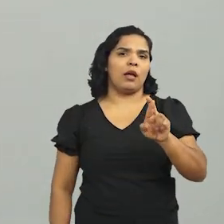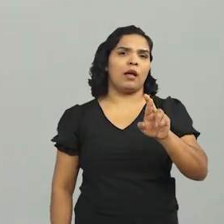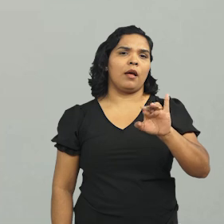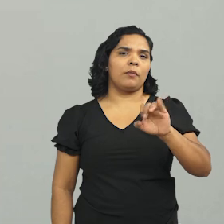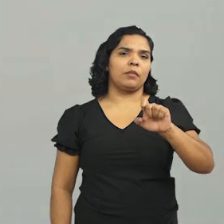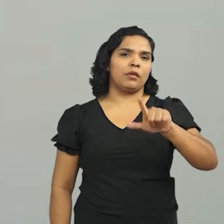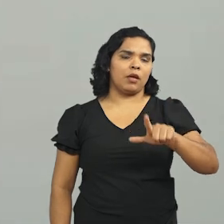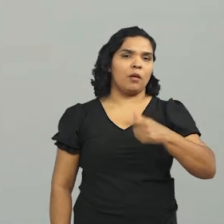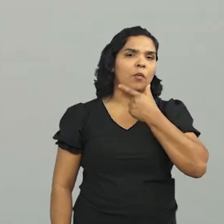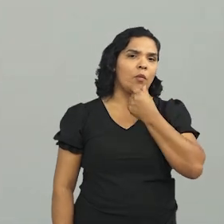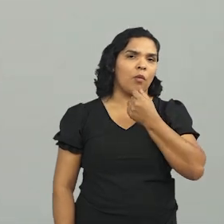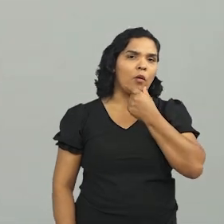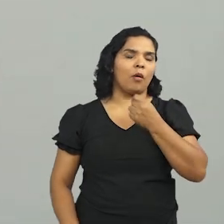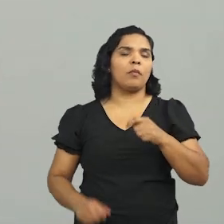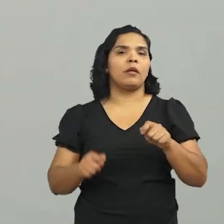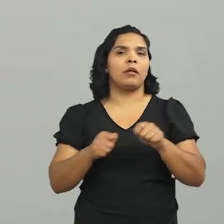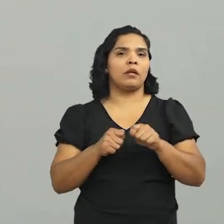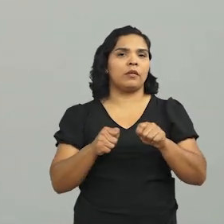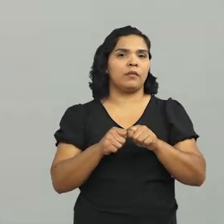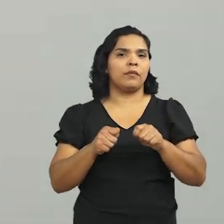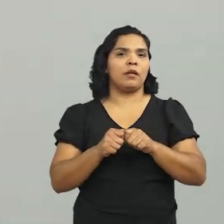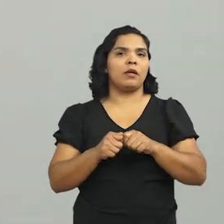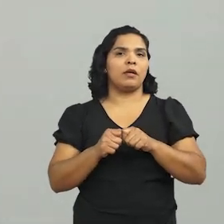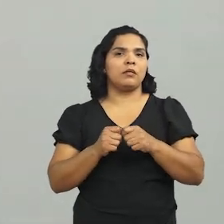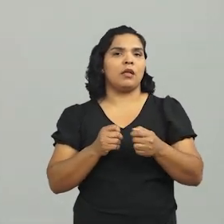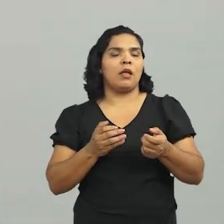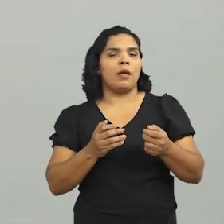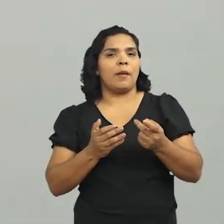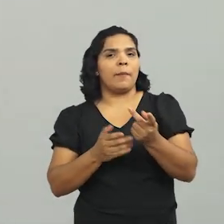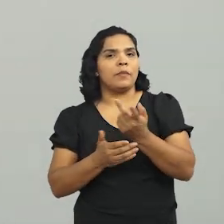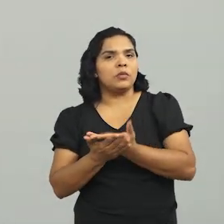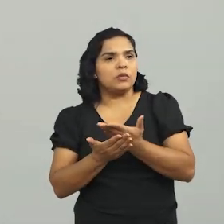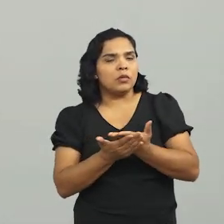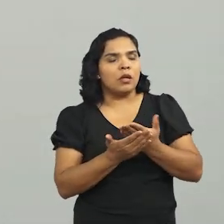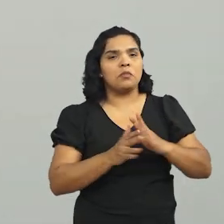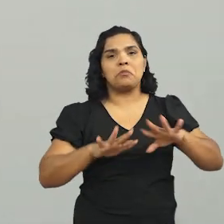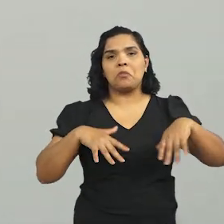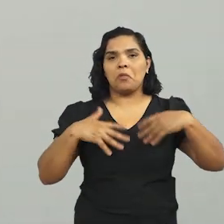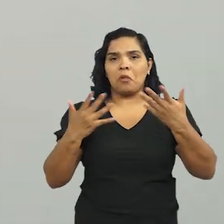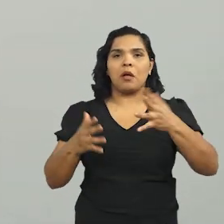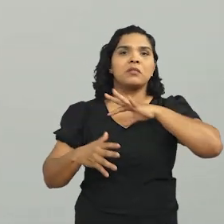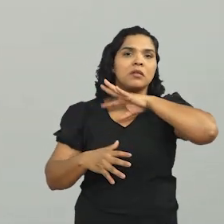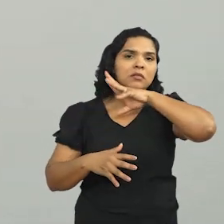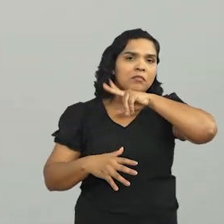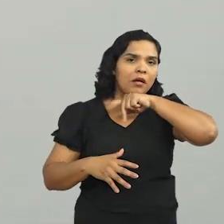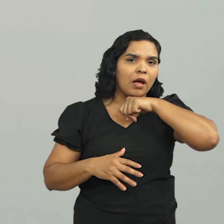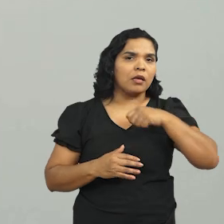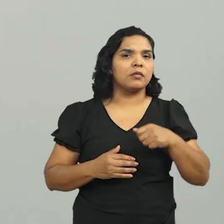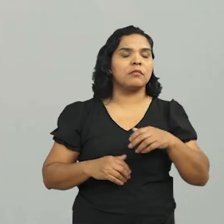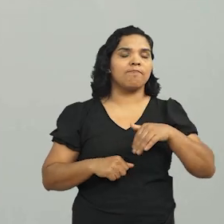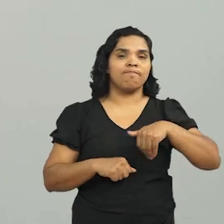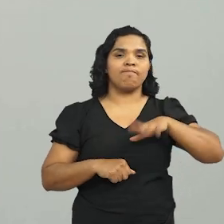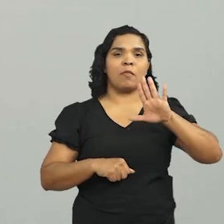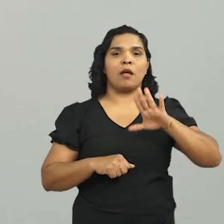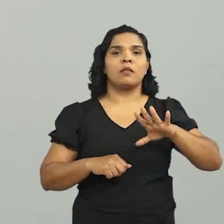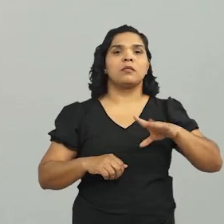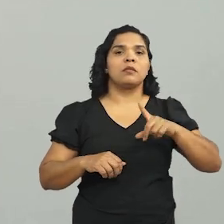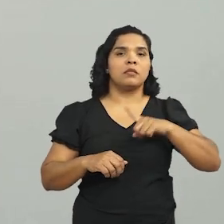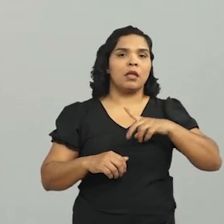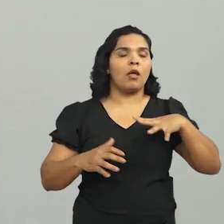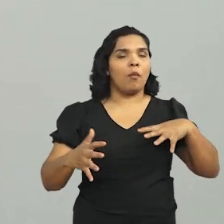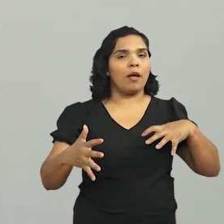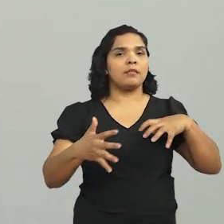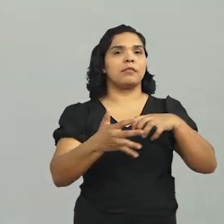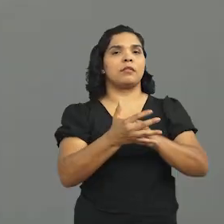Gabriel Ferrante, na qual ele fez primeiro esse levantamento de quais são os animais que mais sofrem,